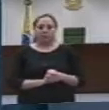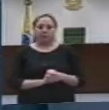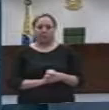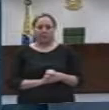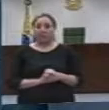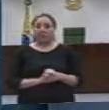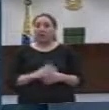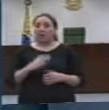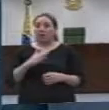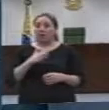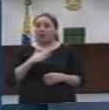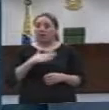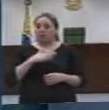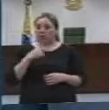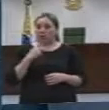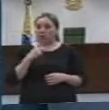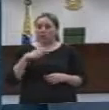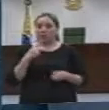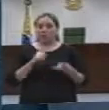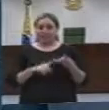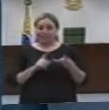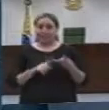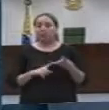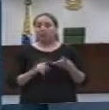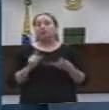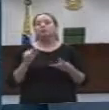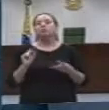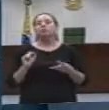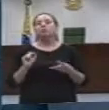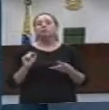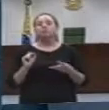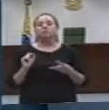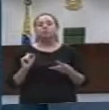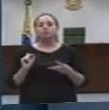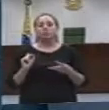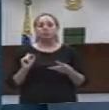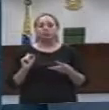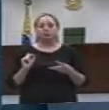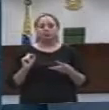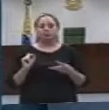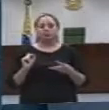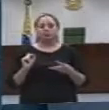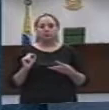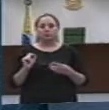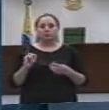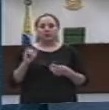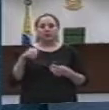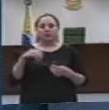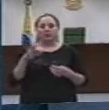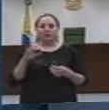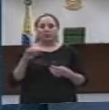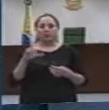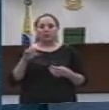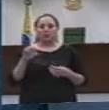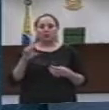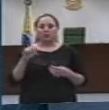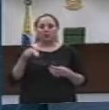queria falar agora de um terceiro ponto que é a questão da intolerância religiosa